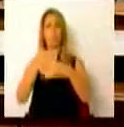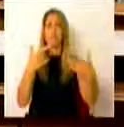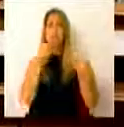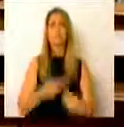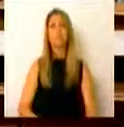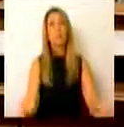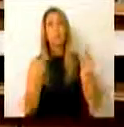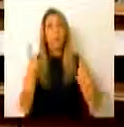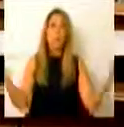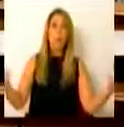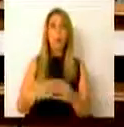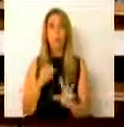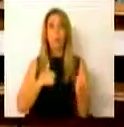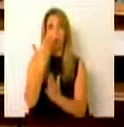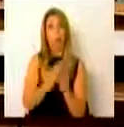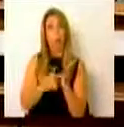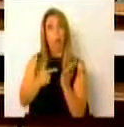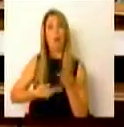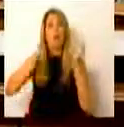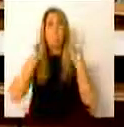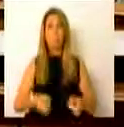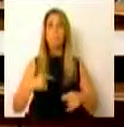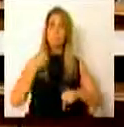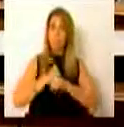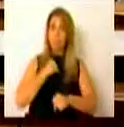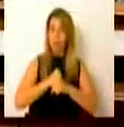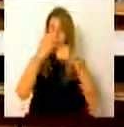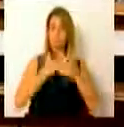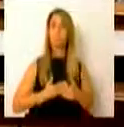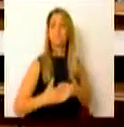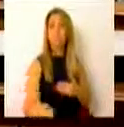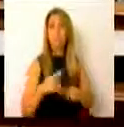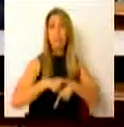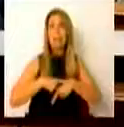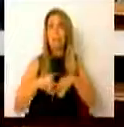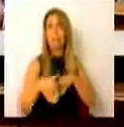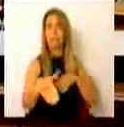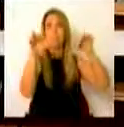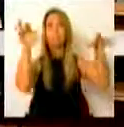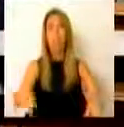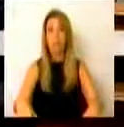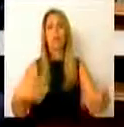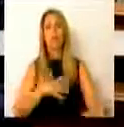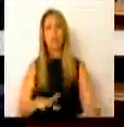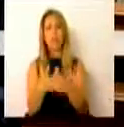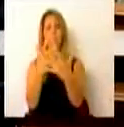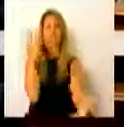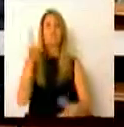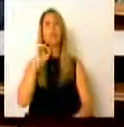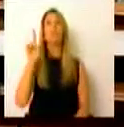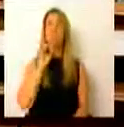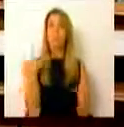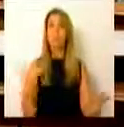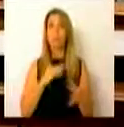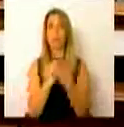e a declaração visa apenas assinalar que recomeçámos os trabalhos, estamos na reta final e queríamos sublinhar a importância e a prioridade que queremos dar a este tema,